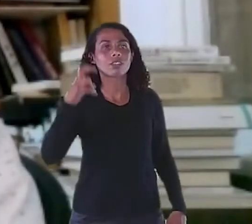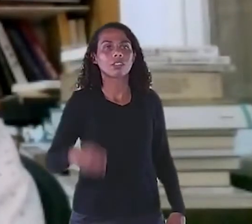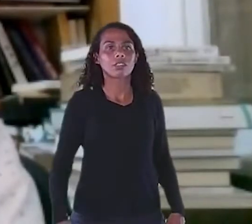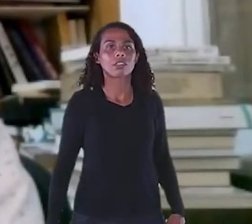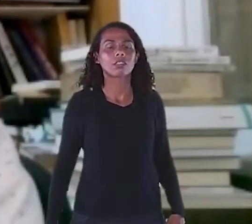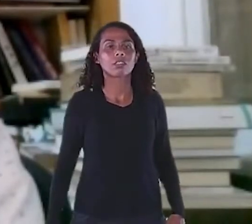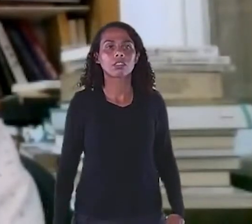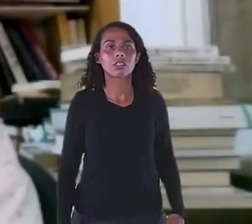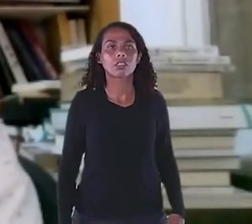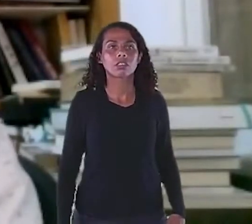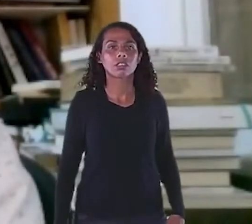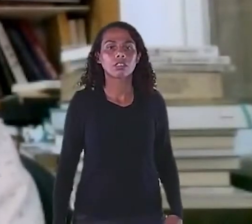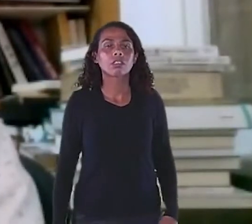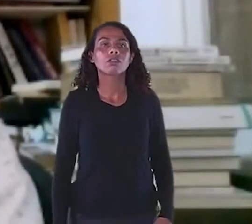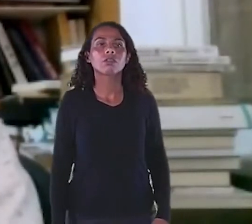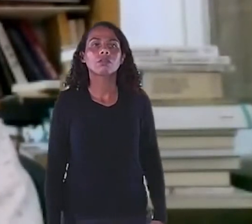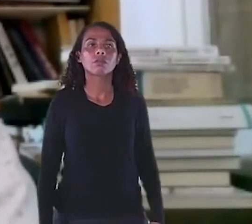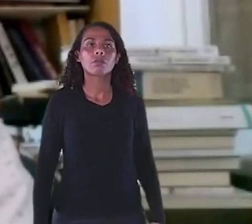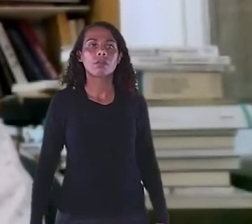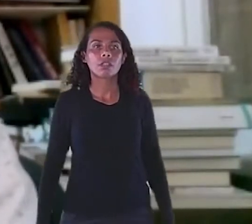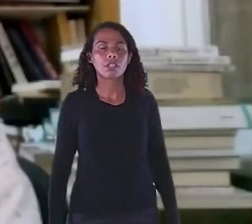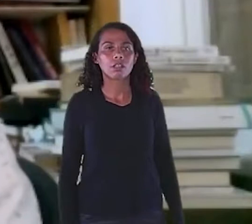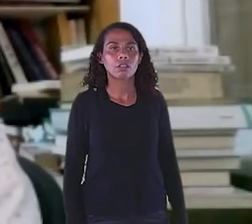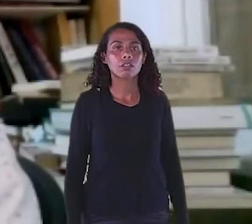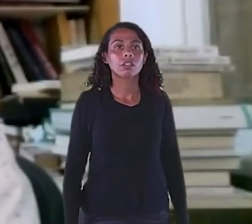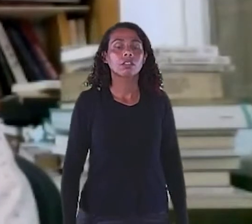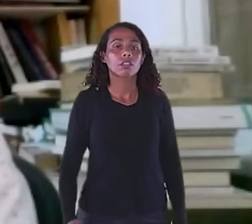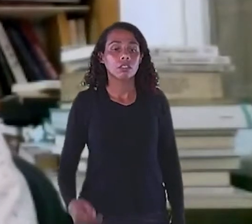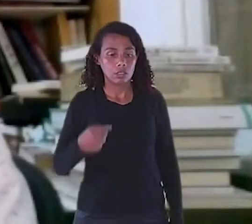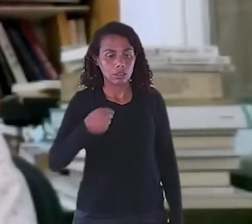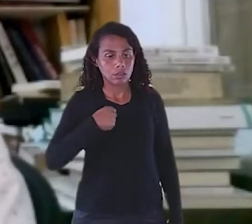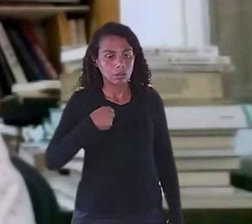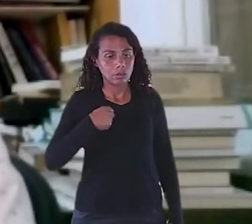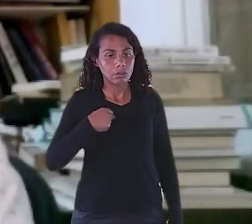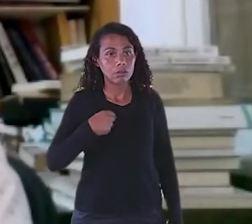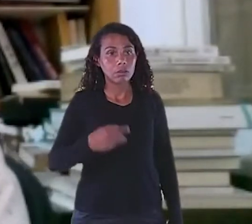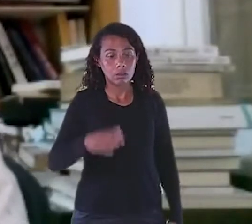escrever. Eu acrescentaria que alguns fariam o favor de não fazê-lo, né?